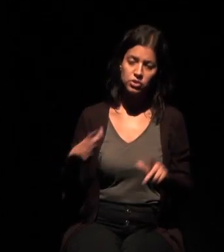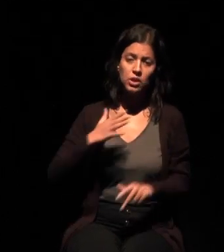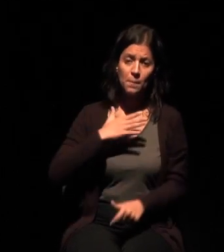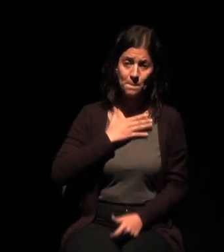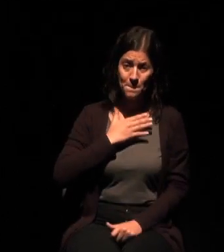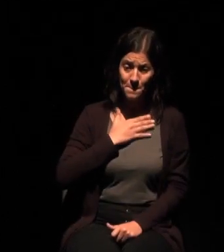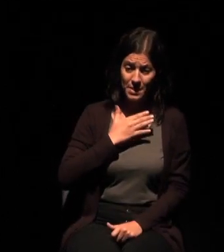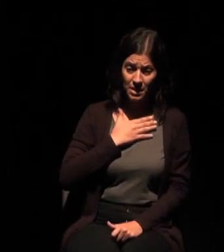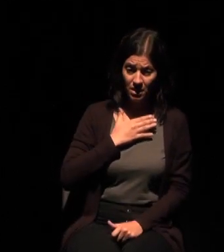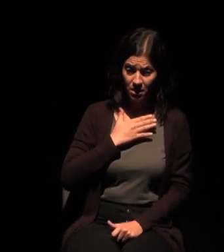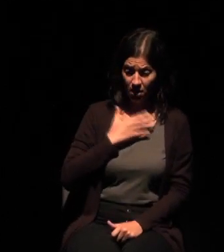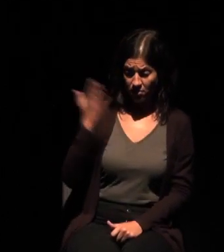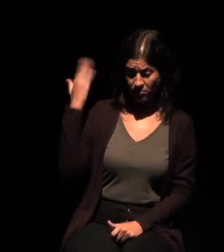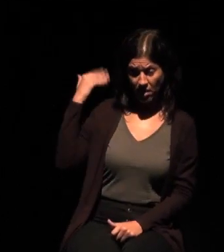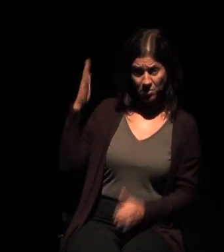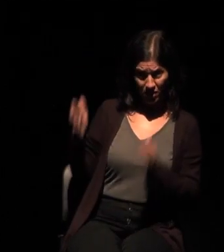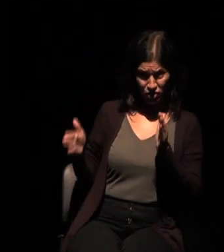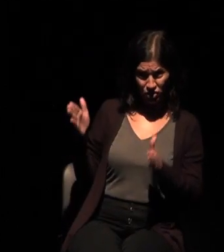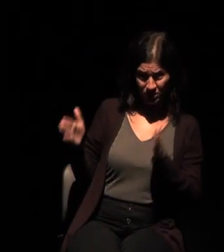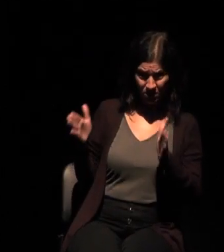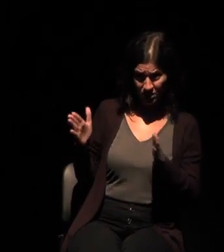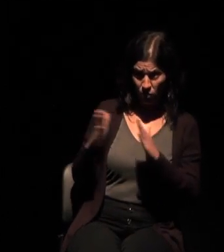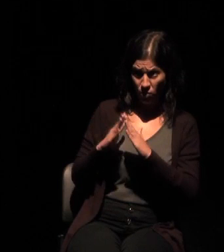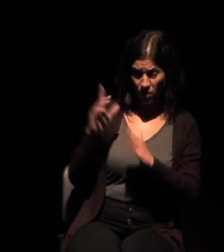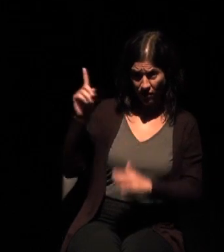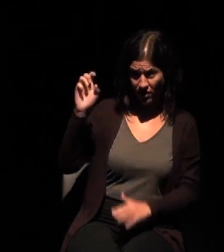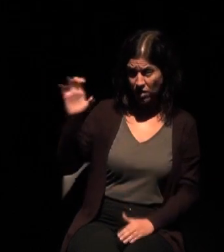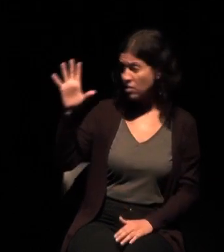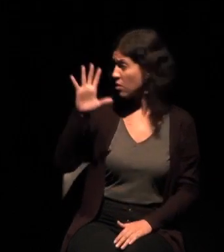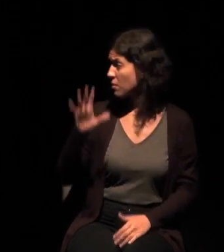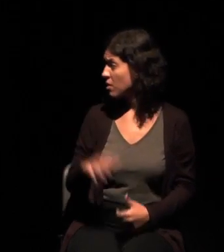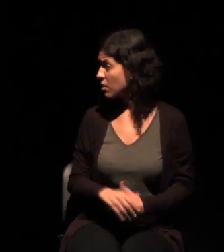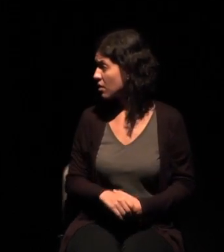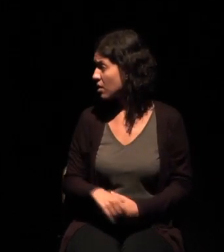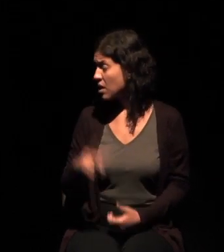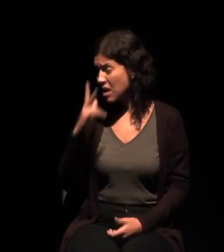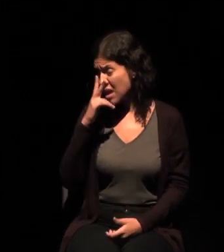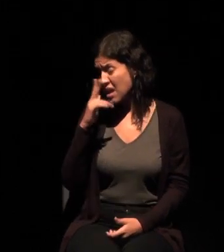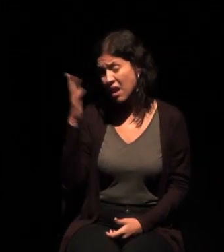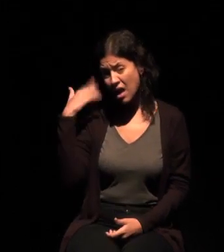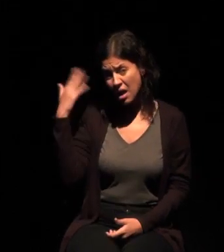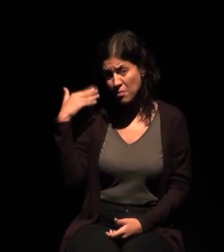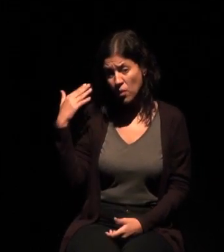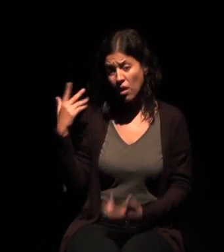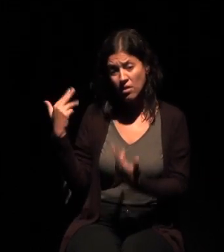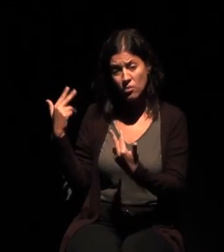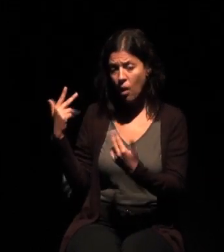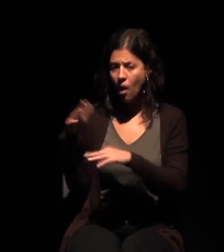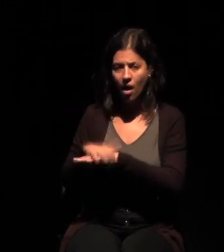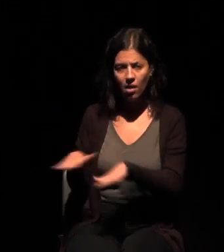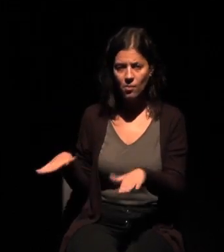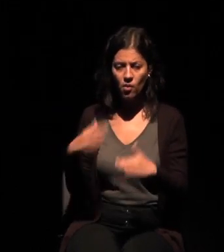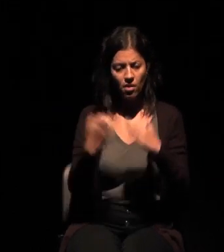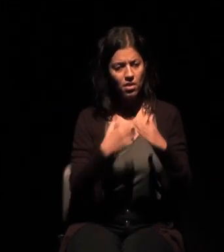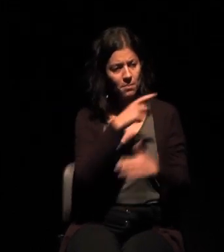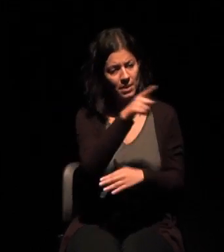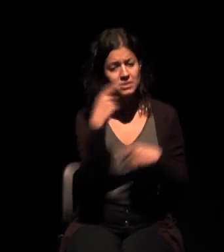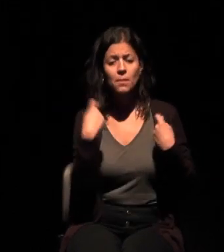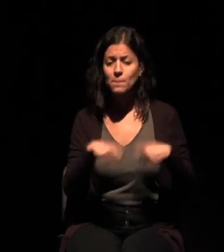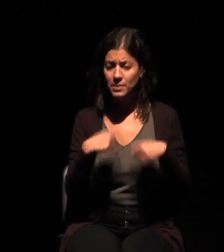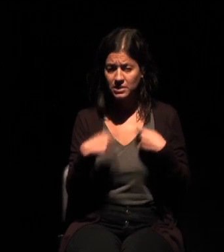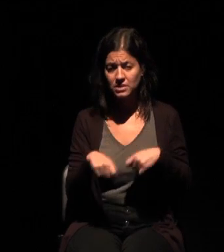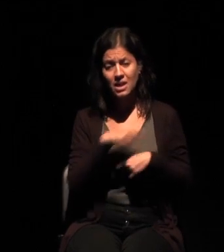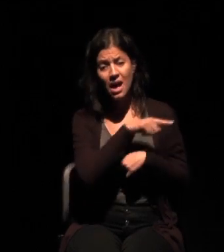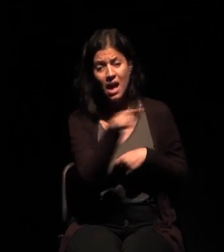conheceu na europa e eu eu acho que acabou nós precisamos das empresas as empresas são é